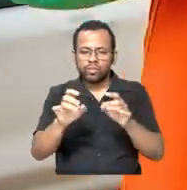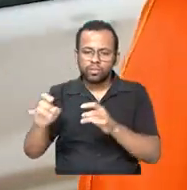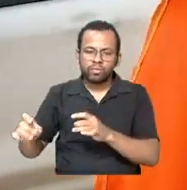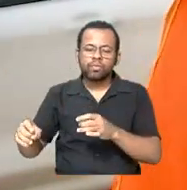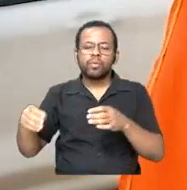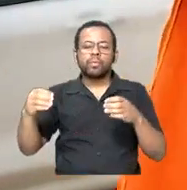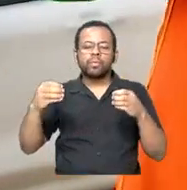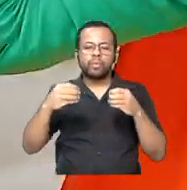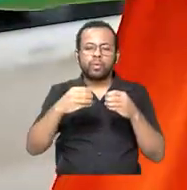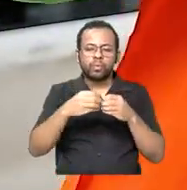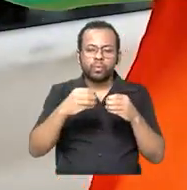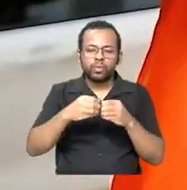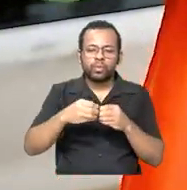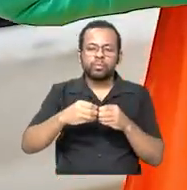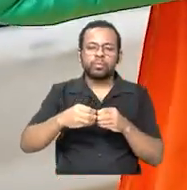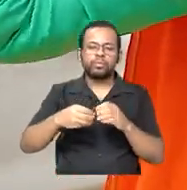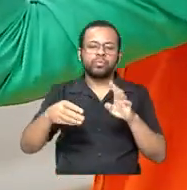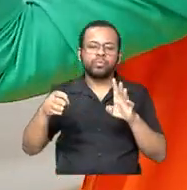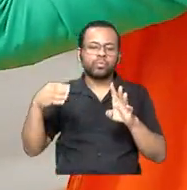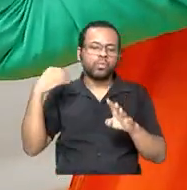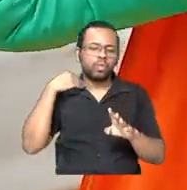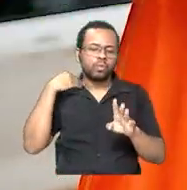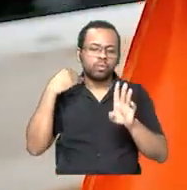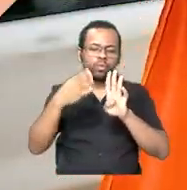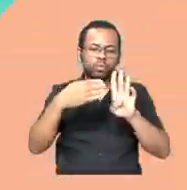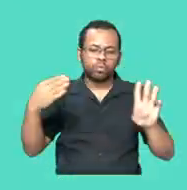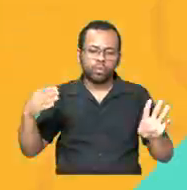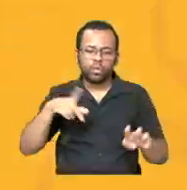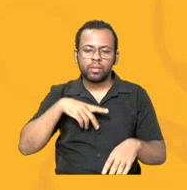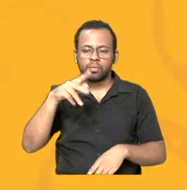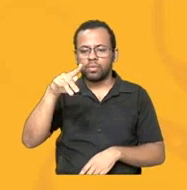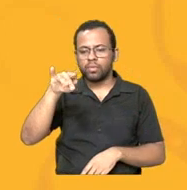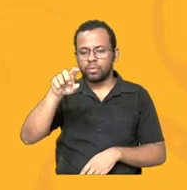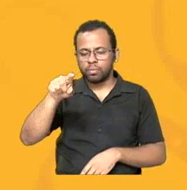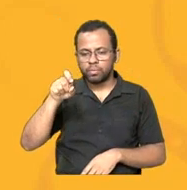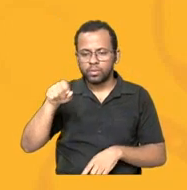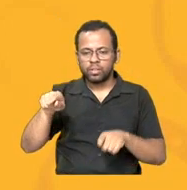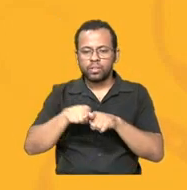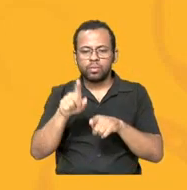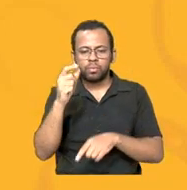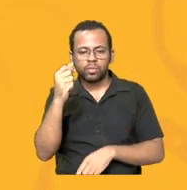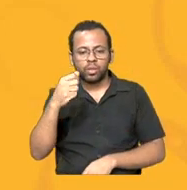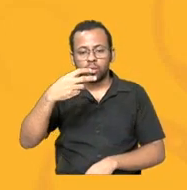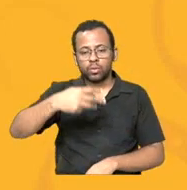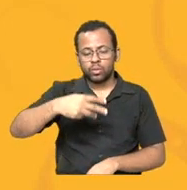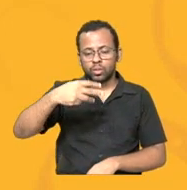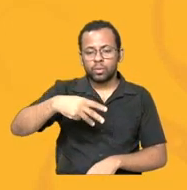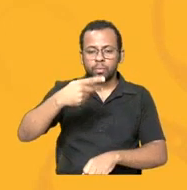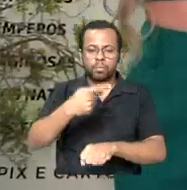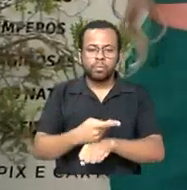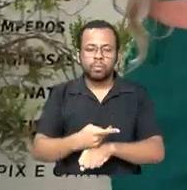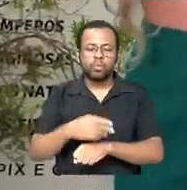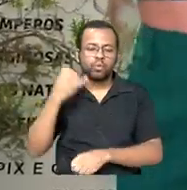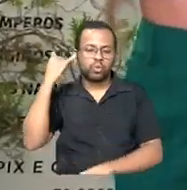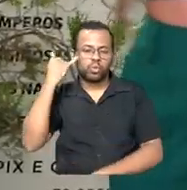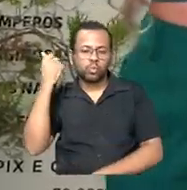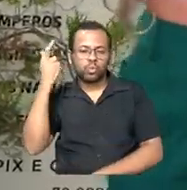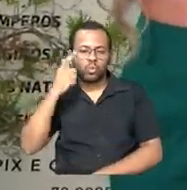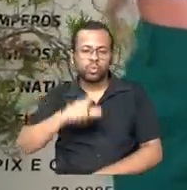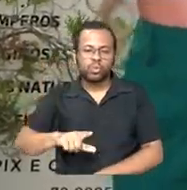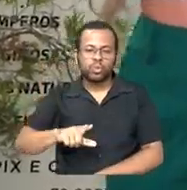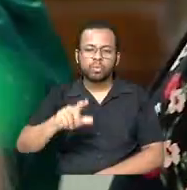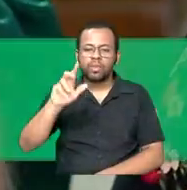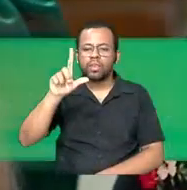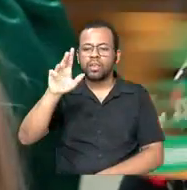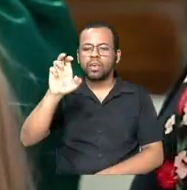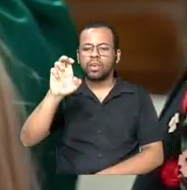São Miguel do Aleixo aceitamos e dinheiro já no terceiro prêmio um iPhone 14 pro saiu para nenhuma